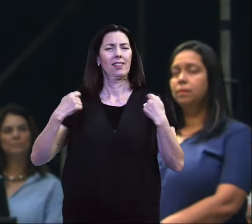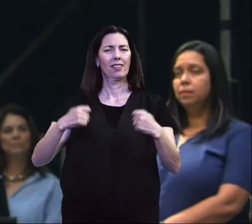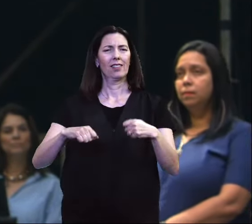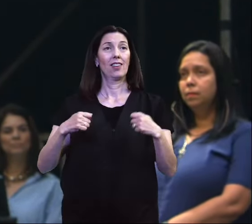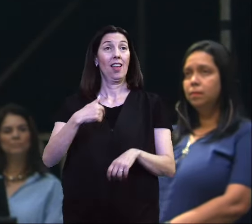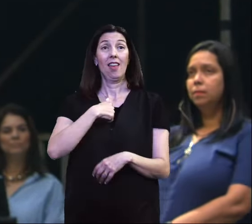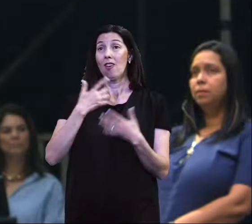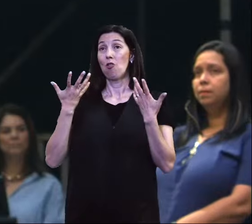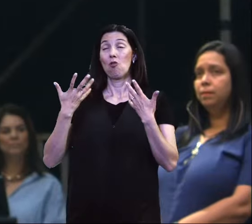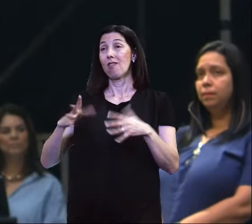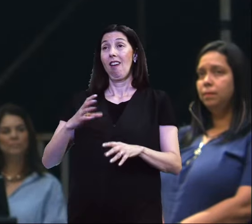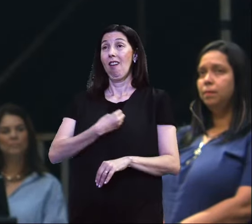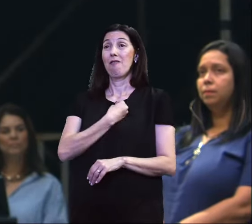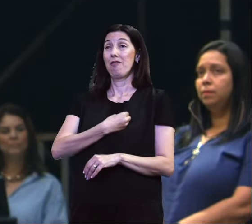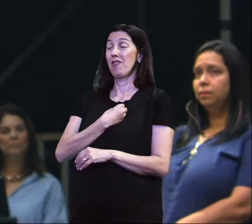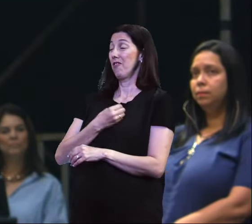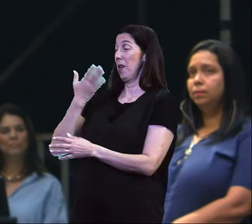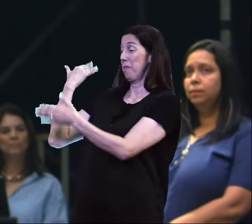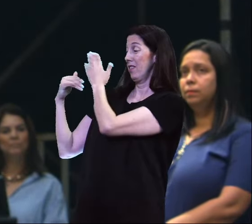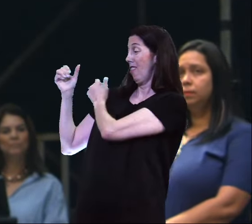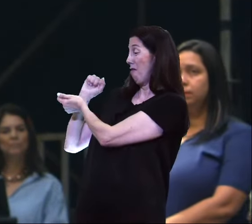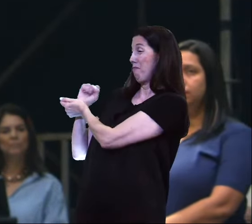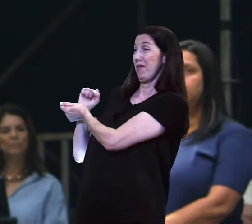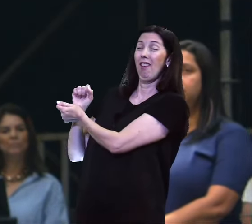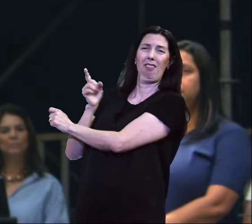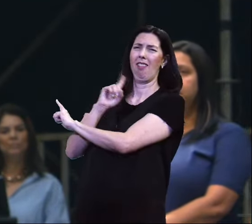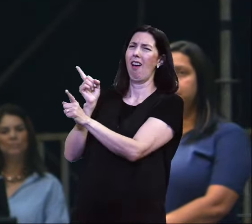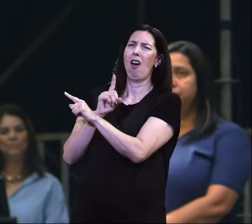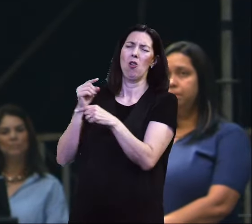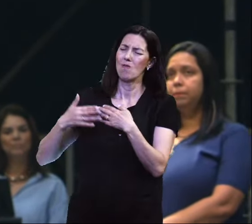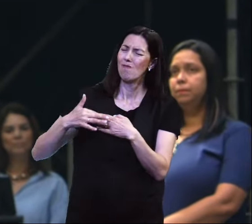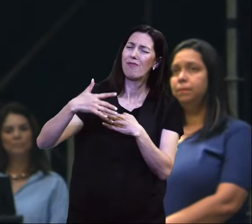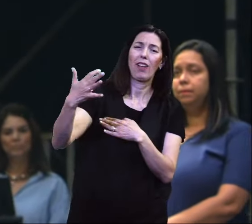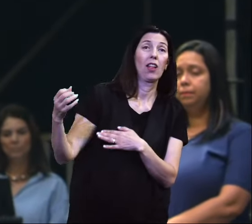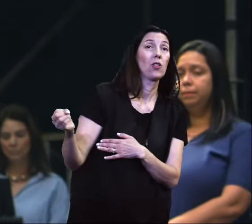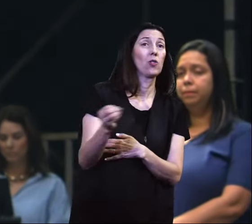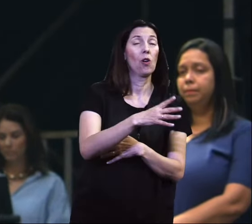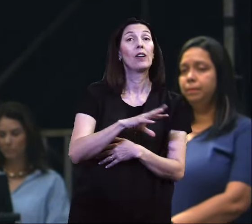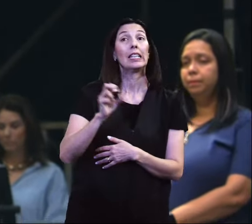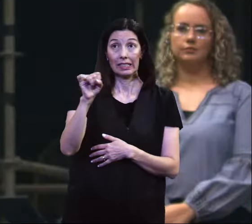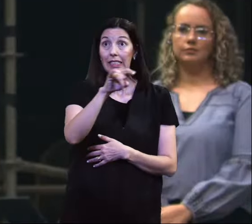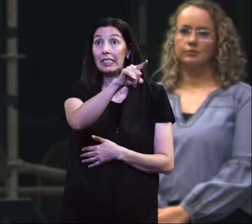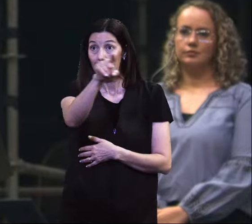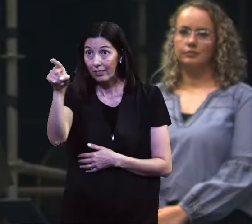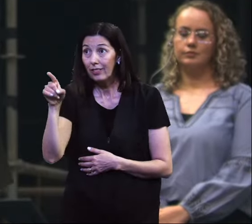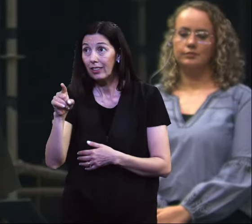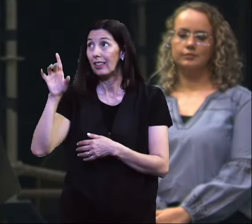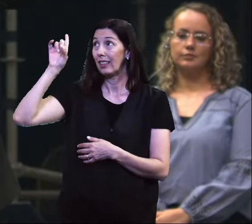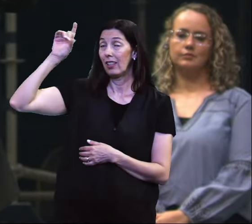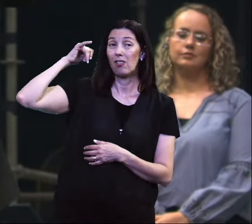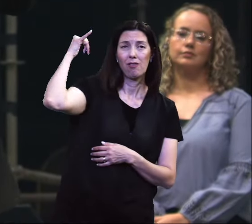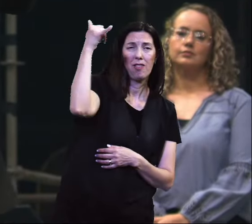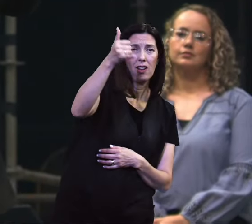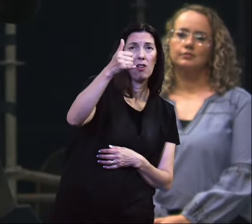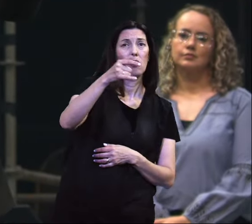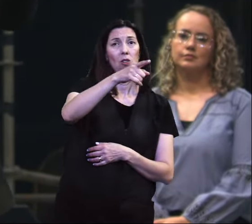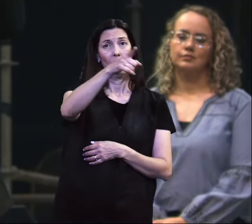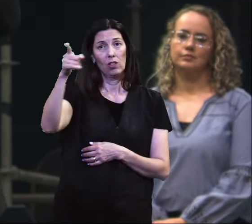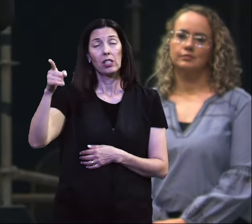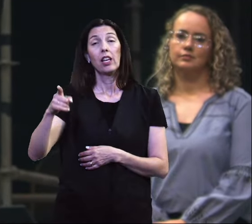quero viver preso no passado. Eu quero o novo de Deus. Se o Senhor falou contigo, você está dizendo: eu quero, eu creio que algo surpreendente